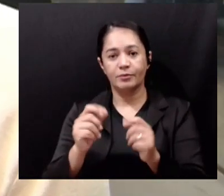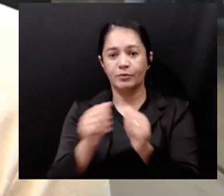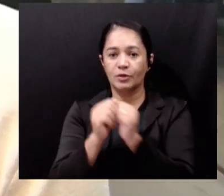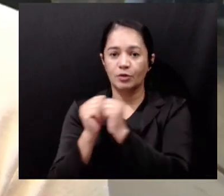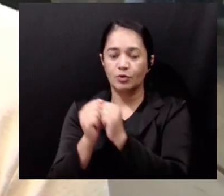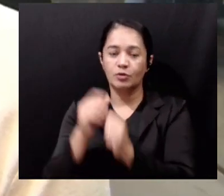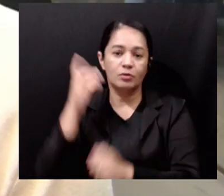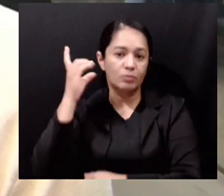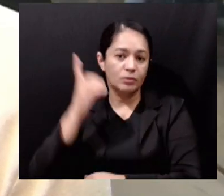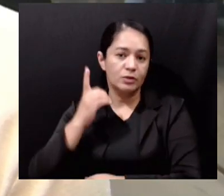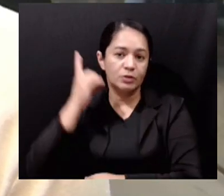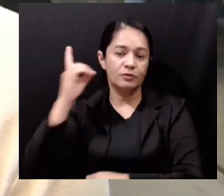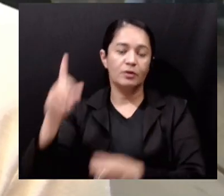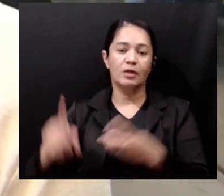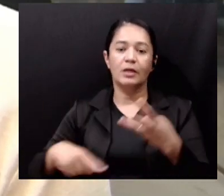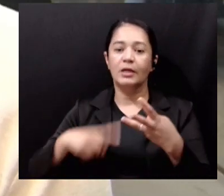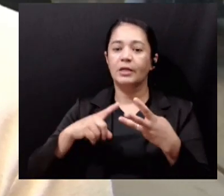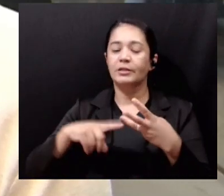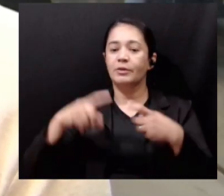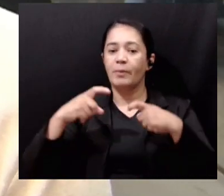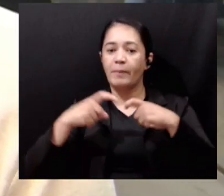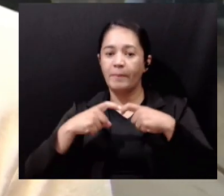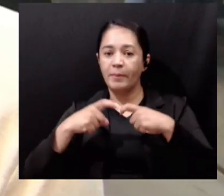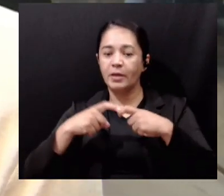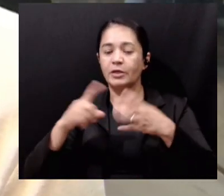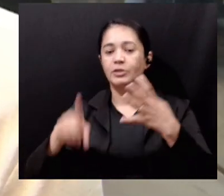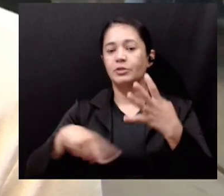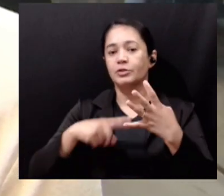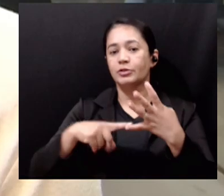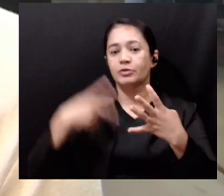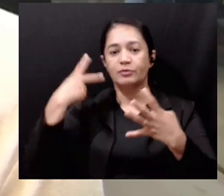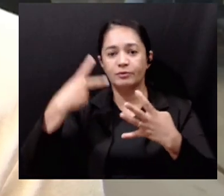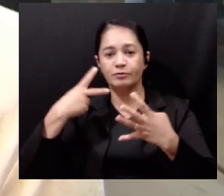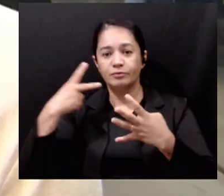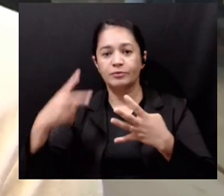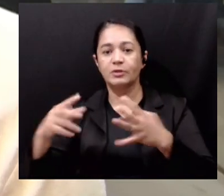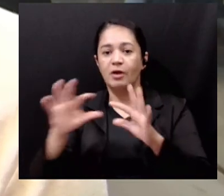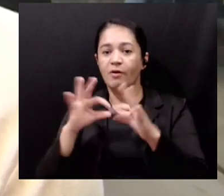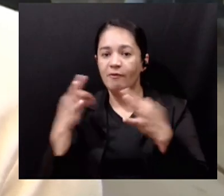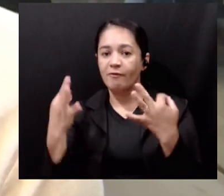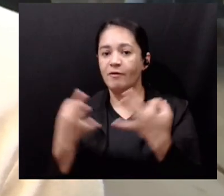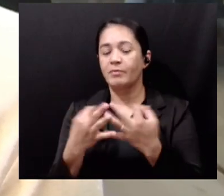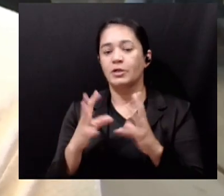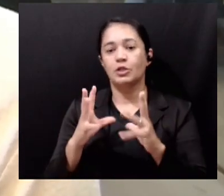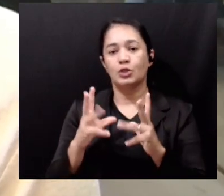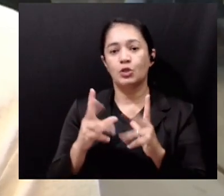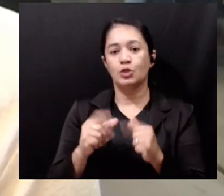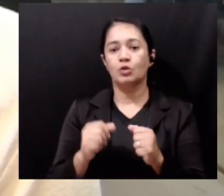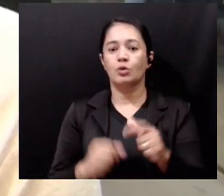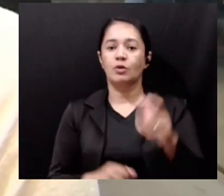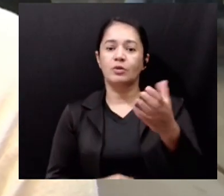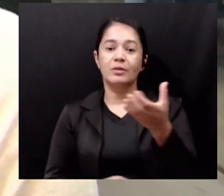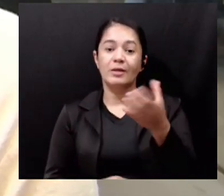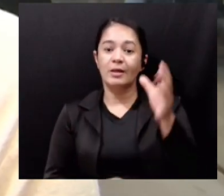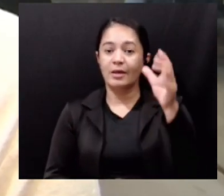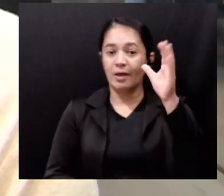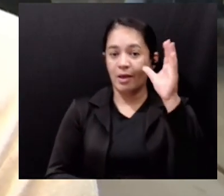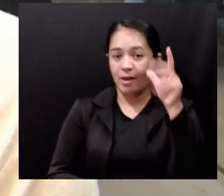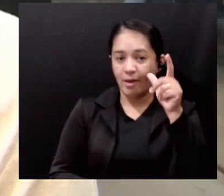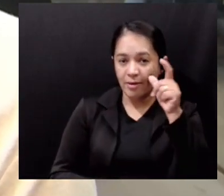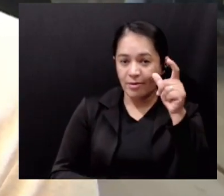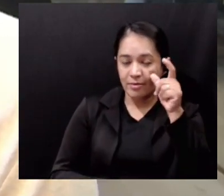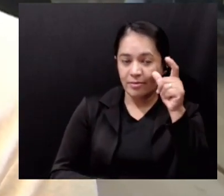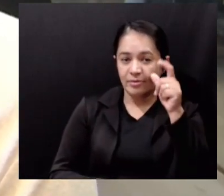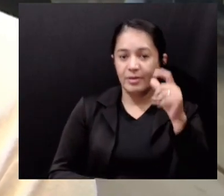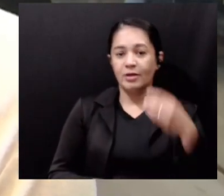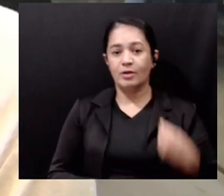médicos, pacientes, parlamentares, pais, mães e todo mundo que estiver interessado em ter uma maior qualidade de vida utilizando o medicamento à base